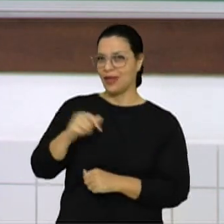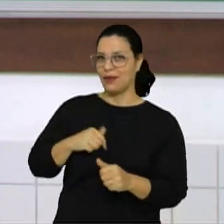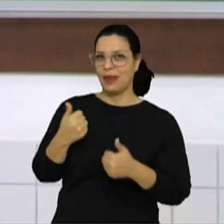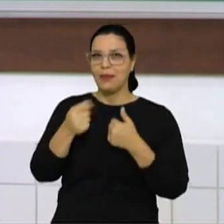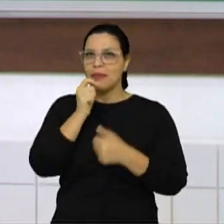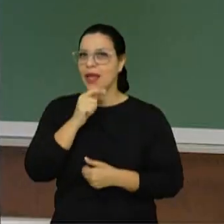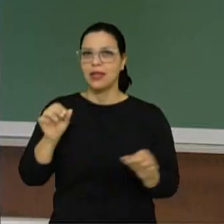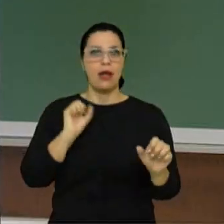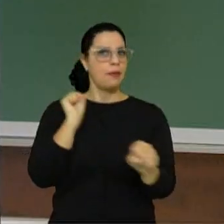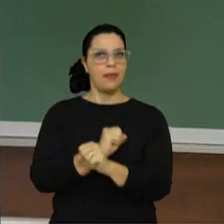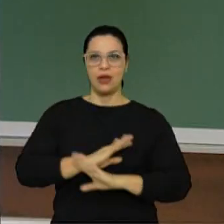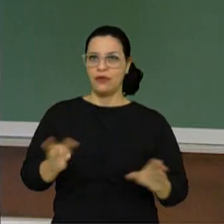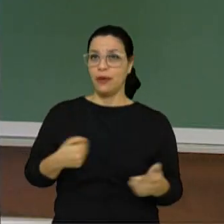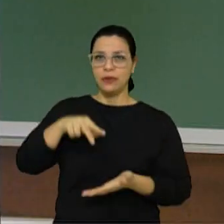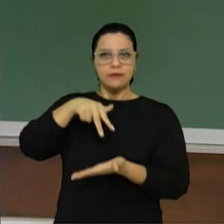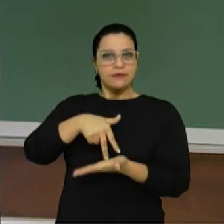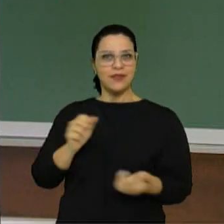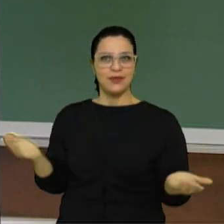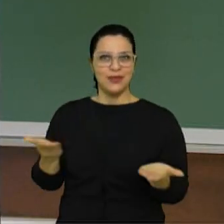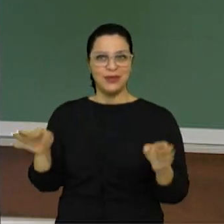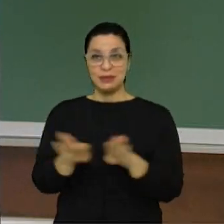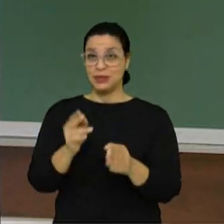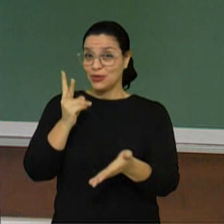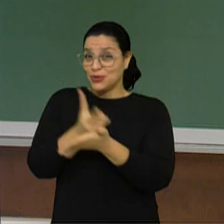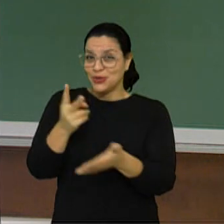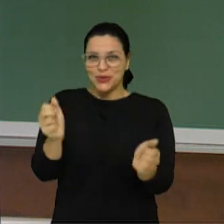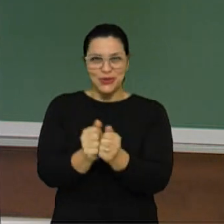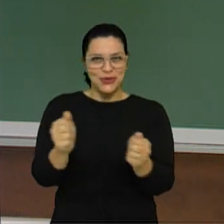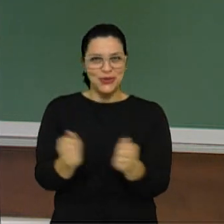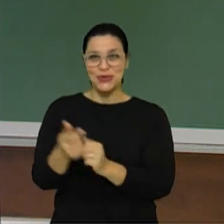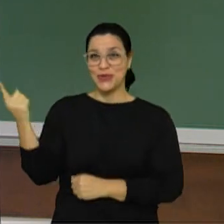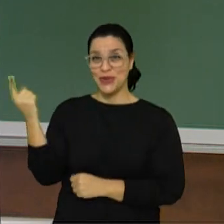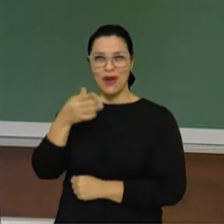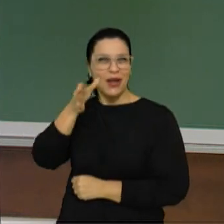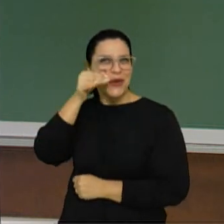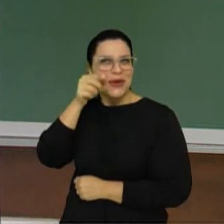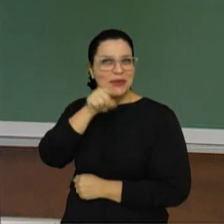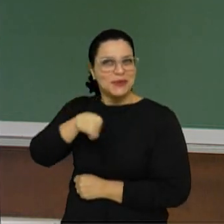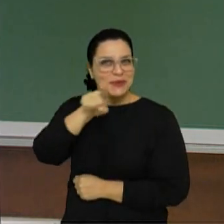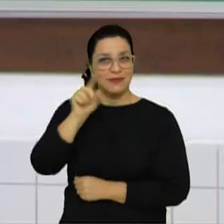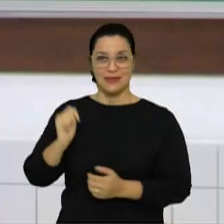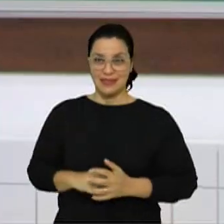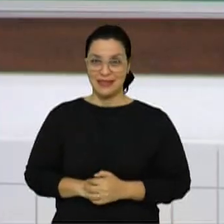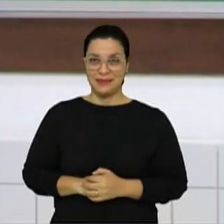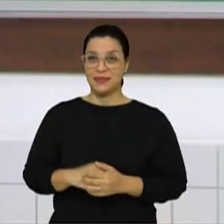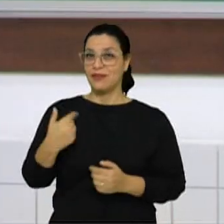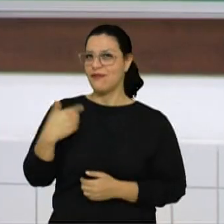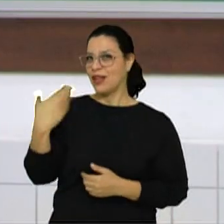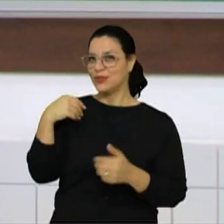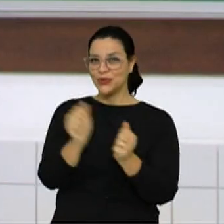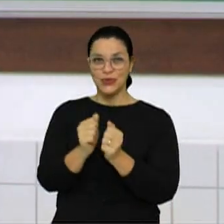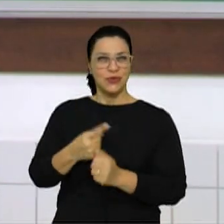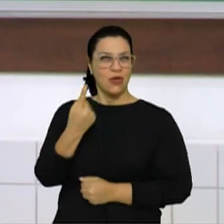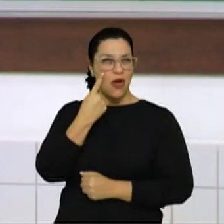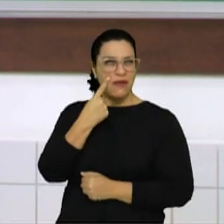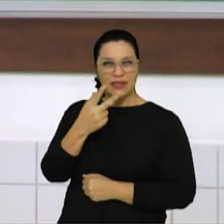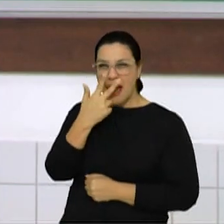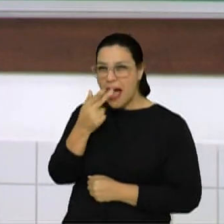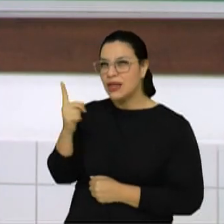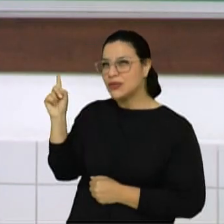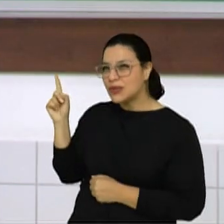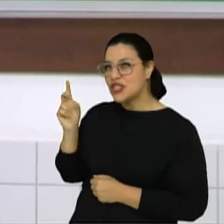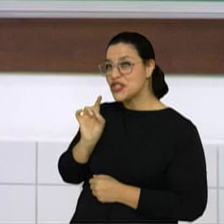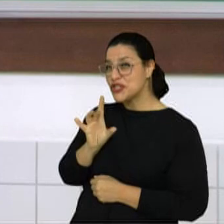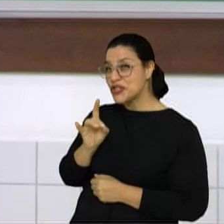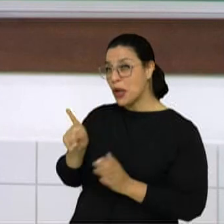tá? Chega disso, gente. Pé no chão. Vamos seguir. Trouxe aqui algumas curiosidades para vocês. Vem comigo. Vocês acham que era